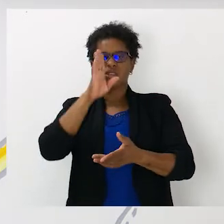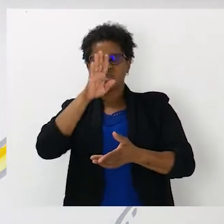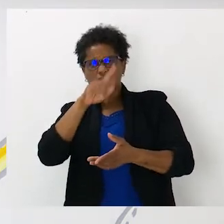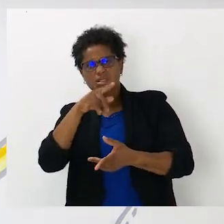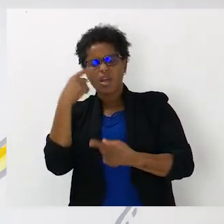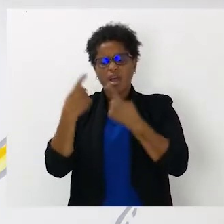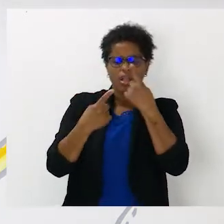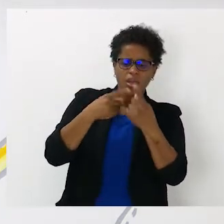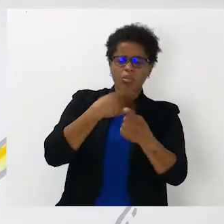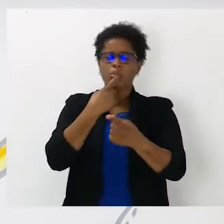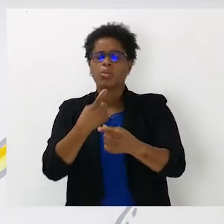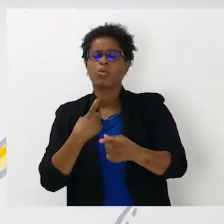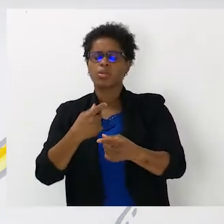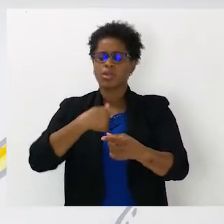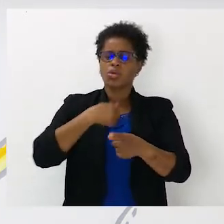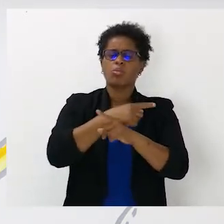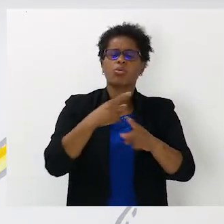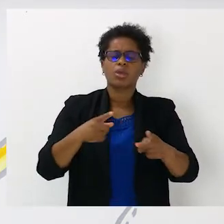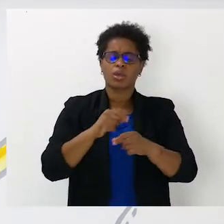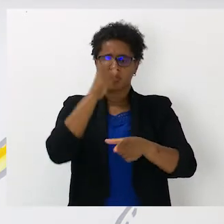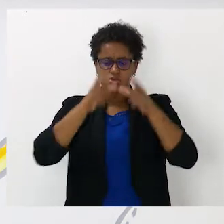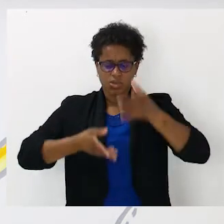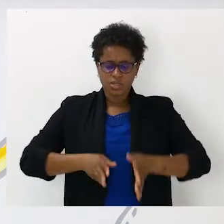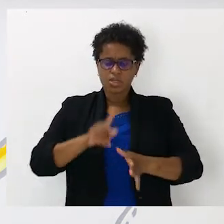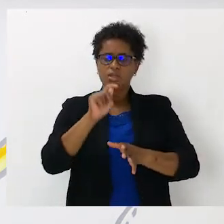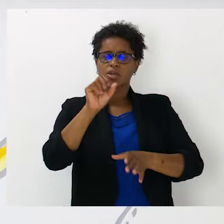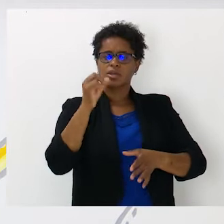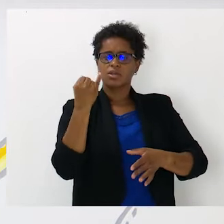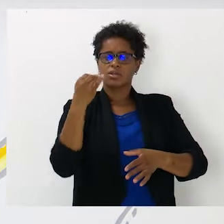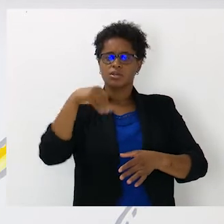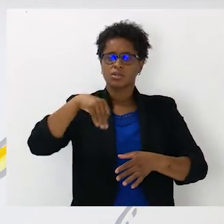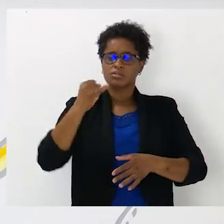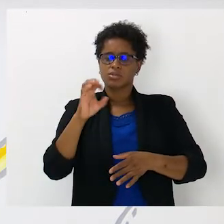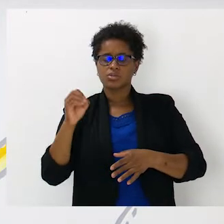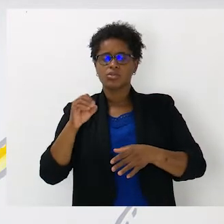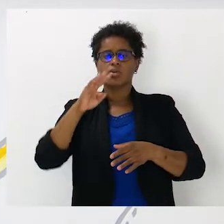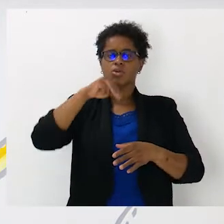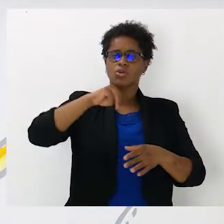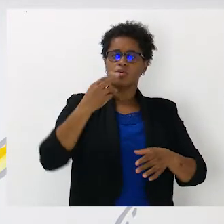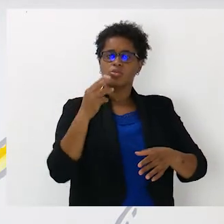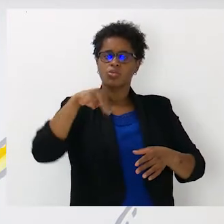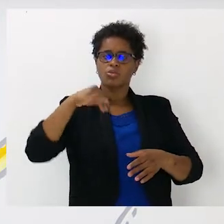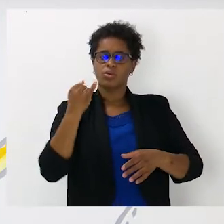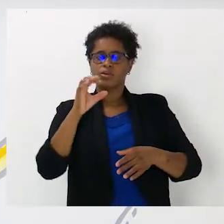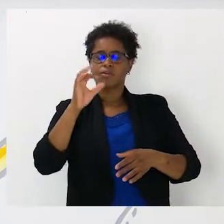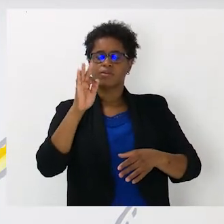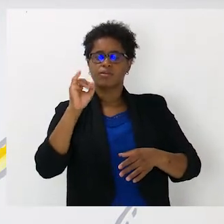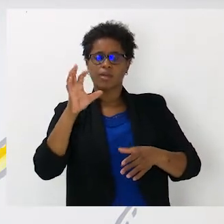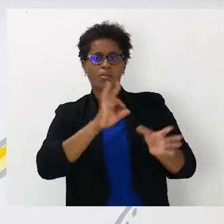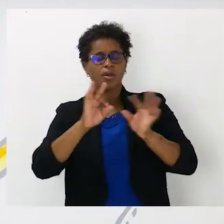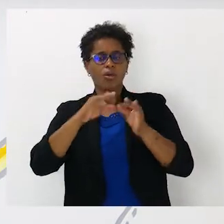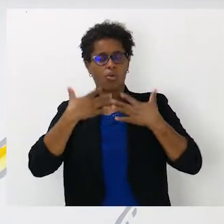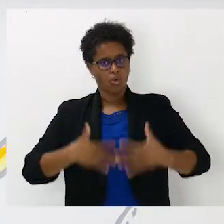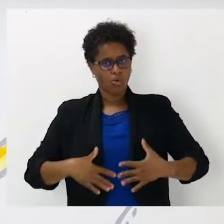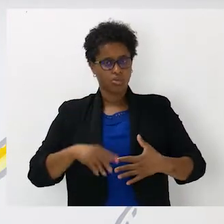perguntar por que os egípcios mumificavam os corpos dos seus mortos, a resposta é